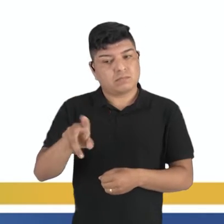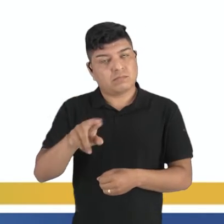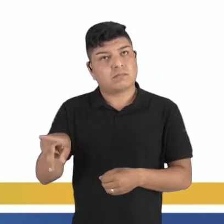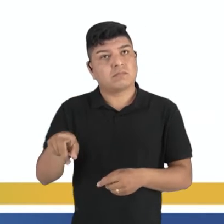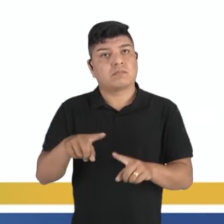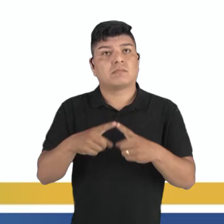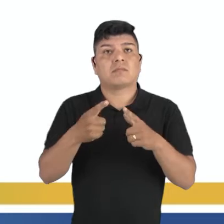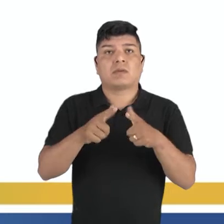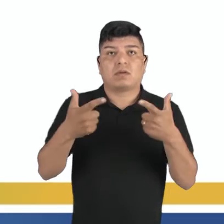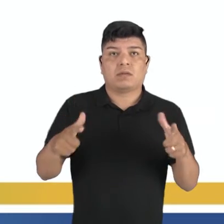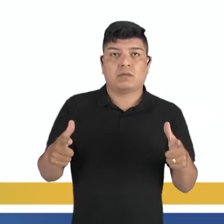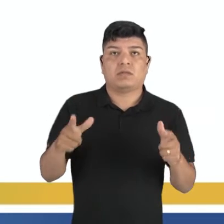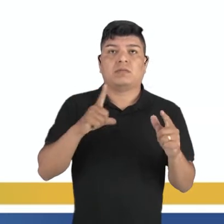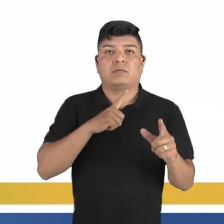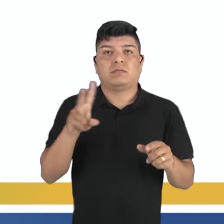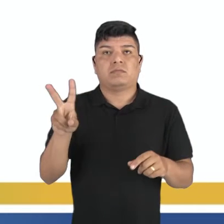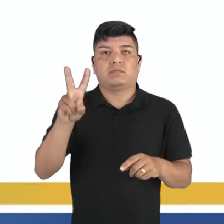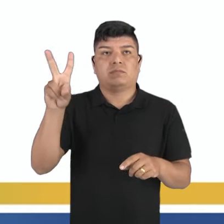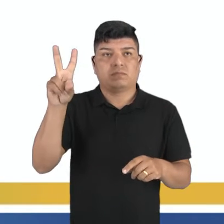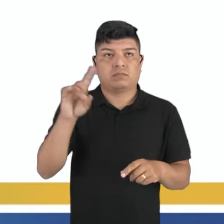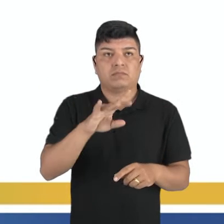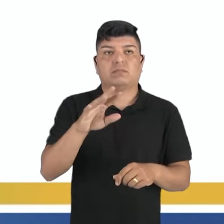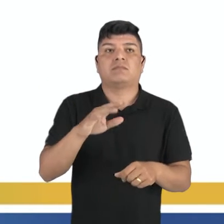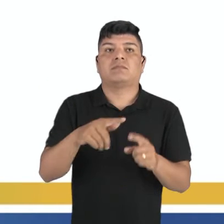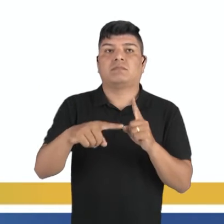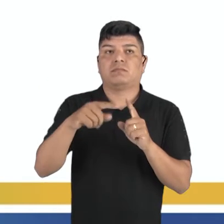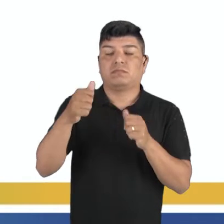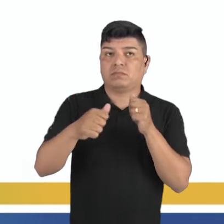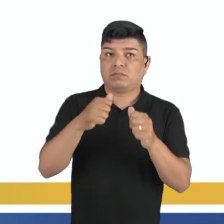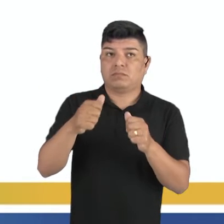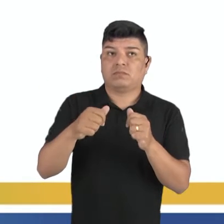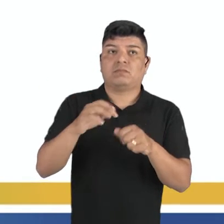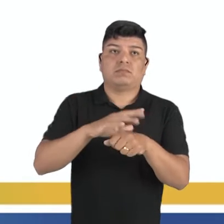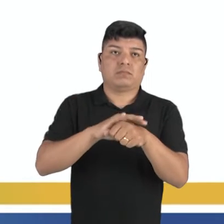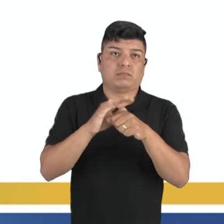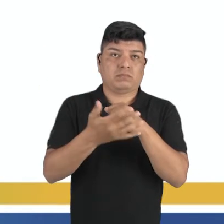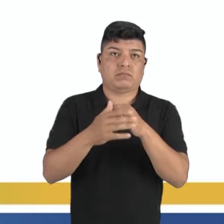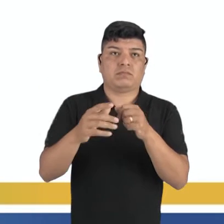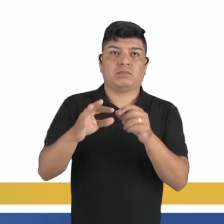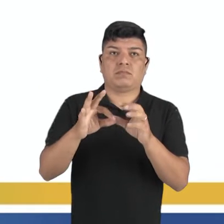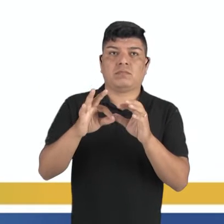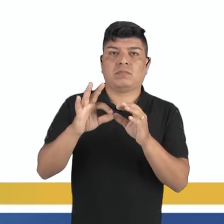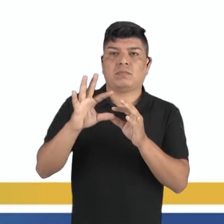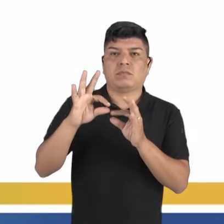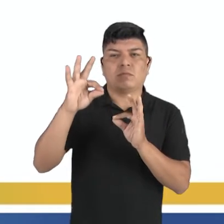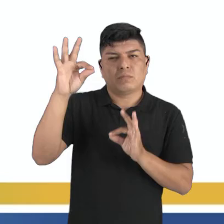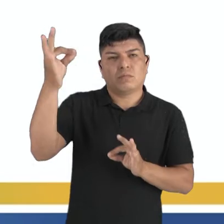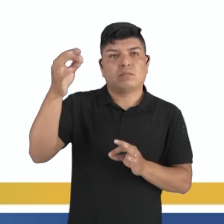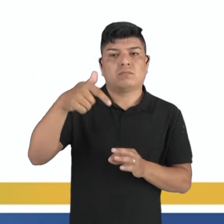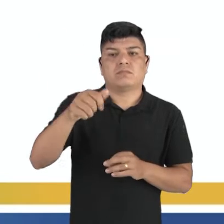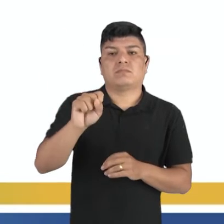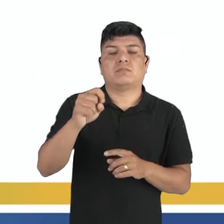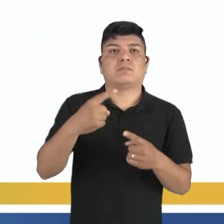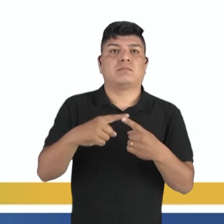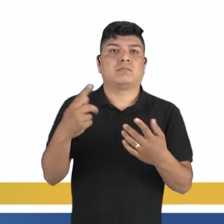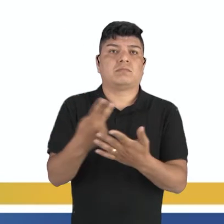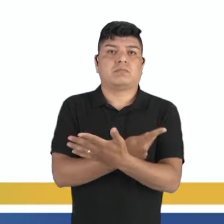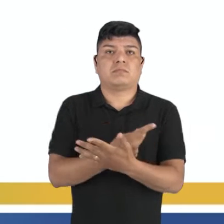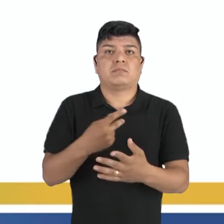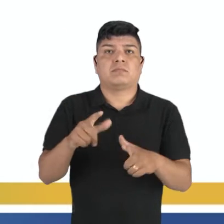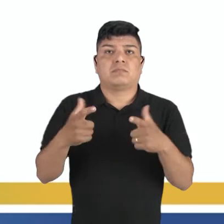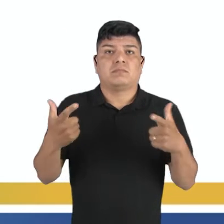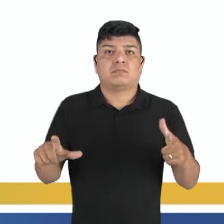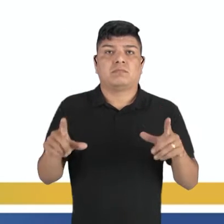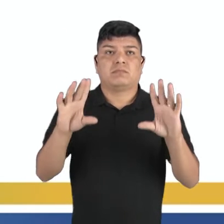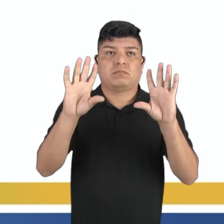certo? Pois a maioria possui valores de casos positivos distantes de 78, certo? Então, isso ocorre porque a amplitude